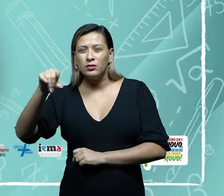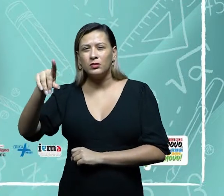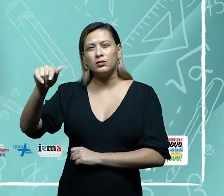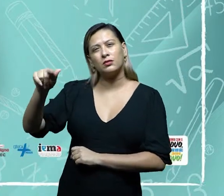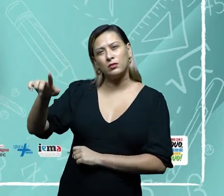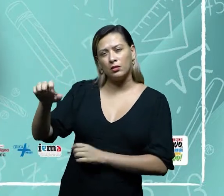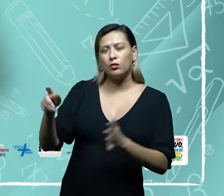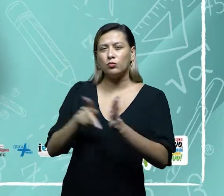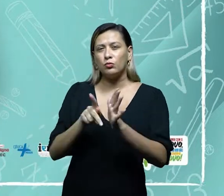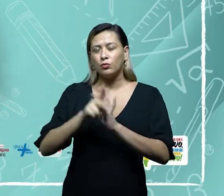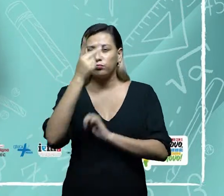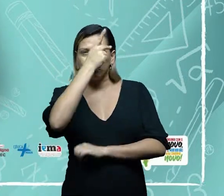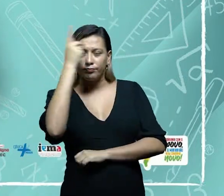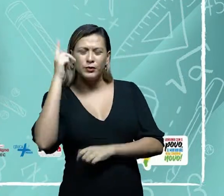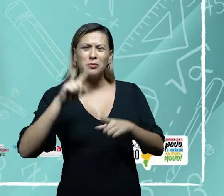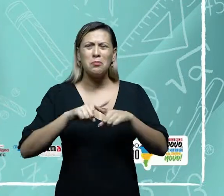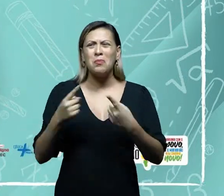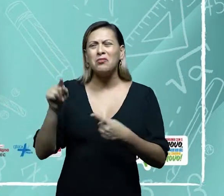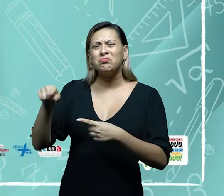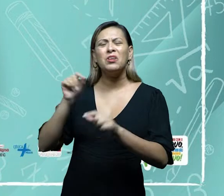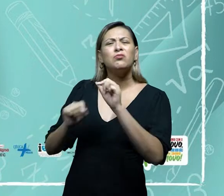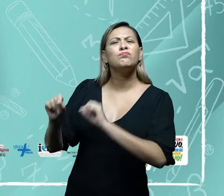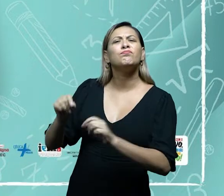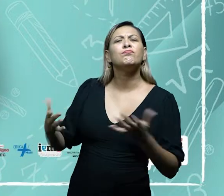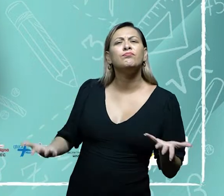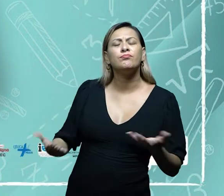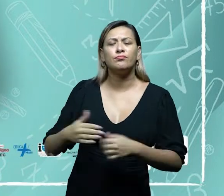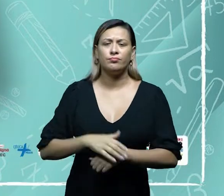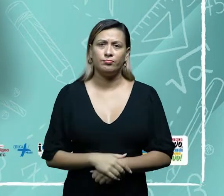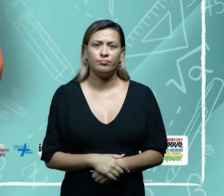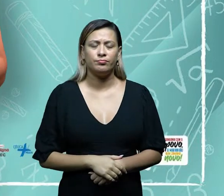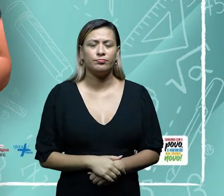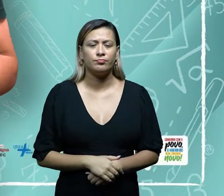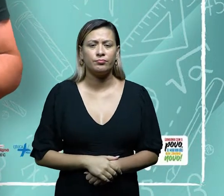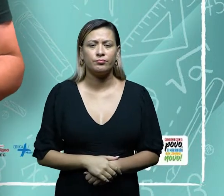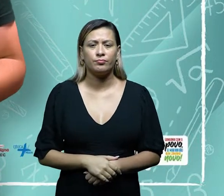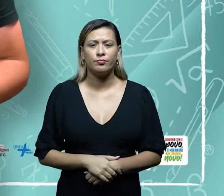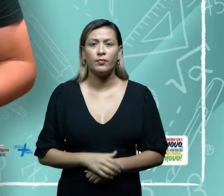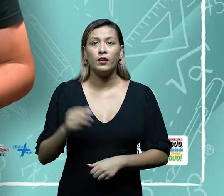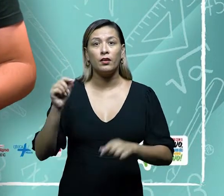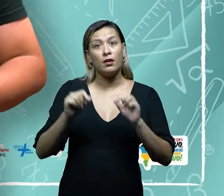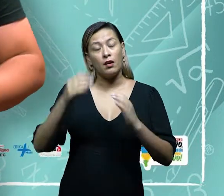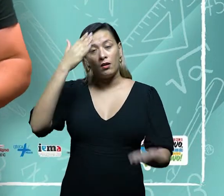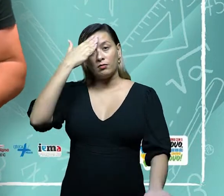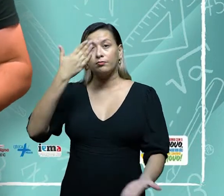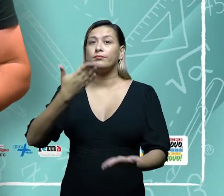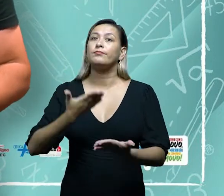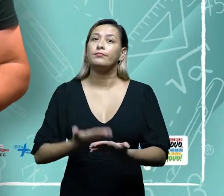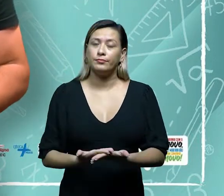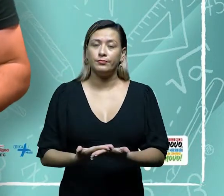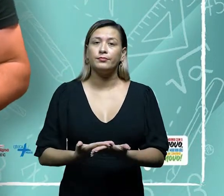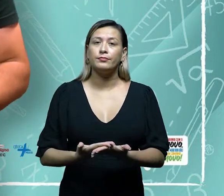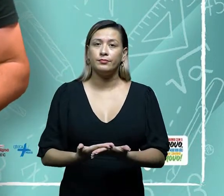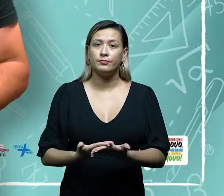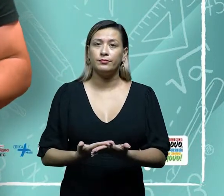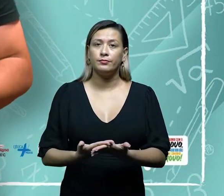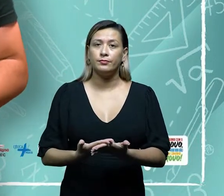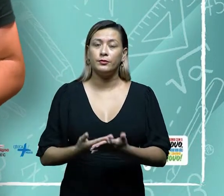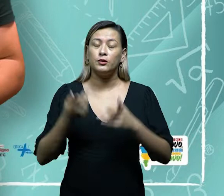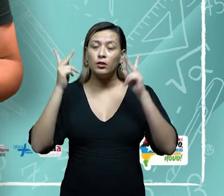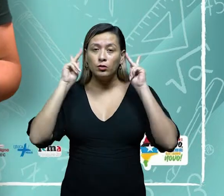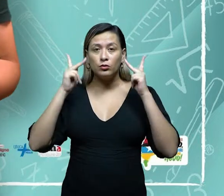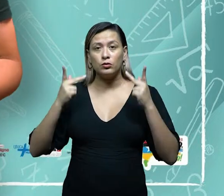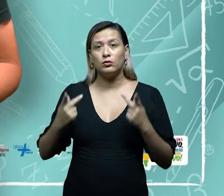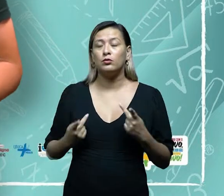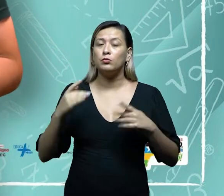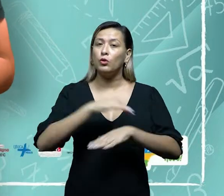Professor, mas de fato, o que é essa dignidade? A dignidade é a convicção de que todos os seres humanos têm o